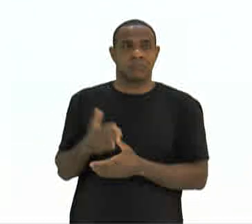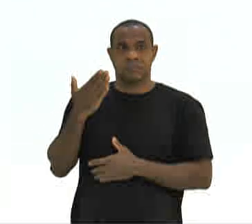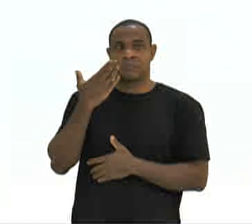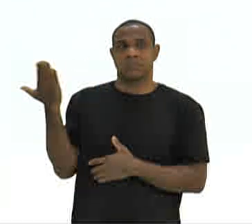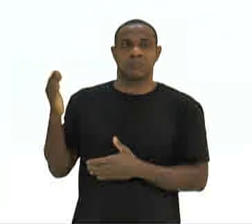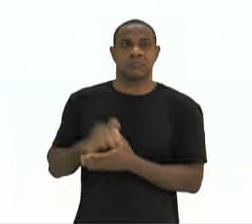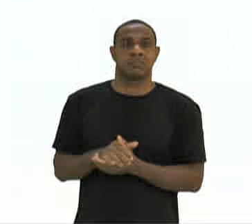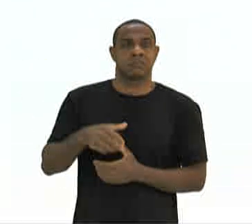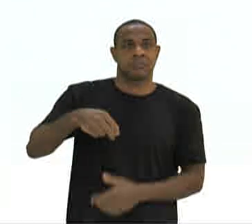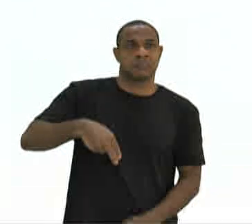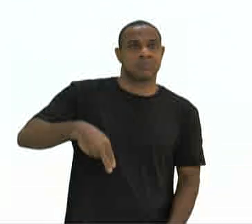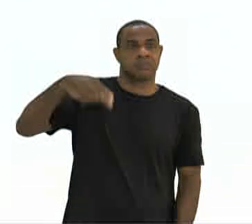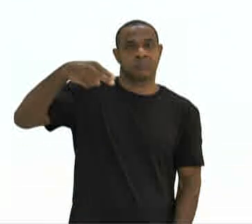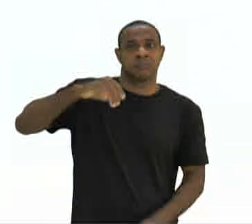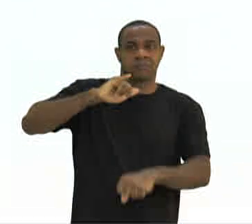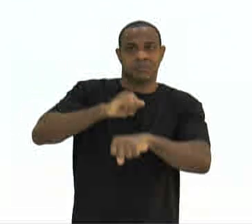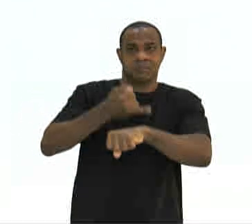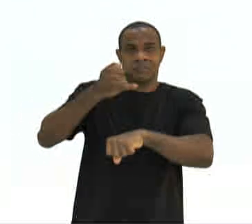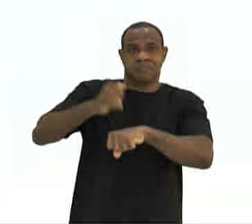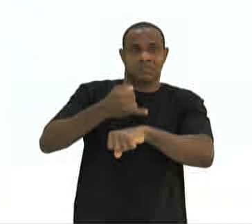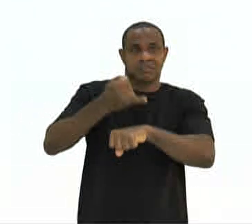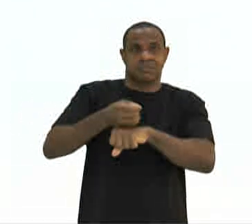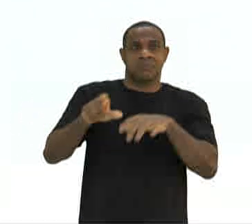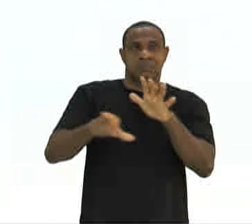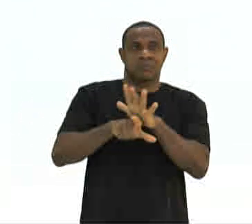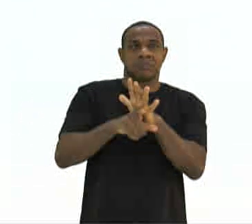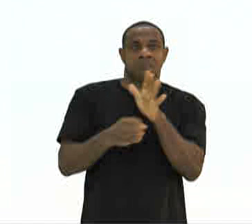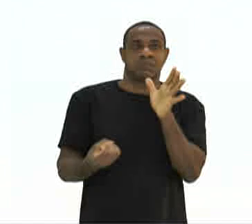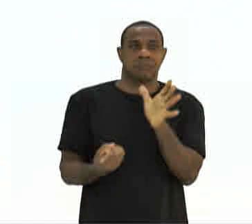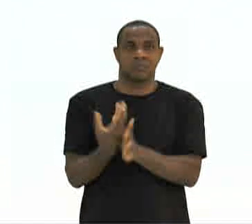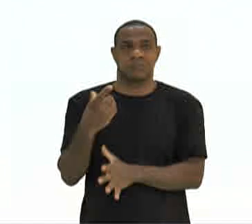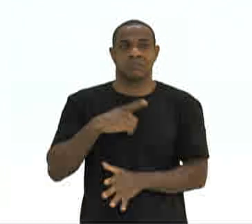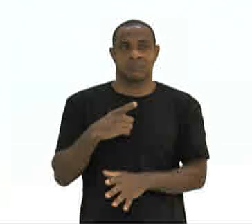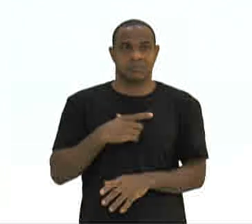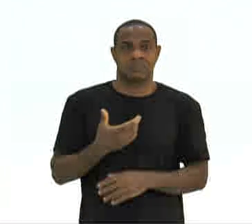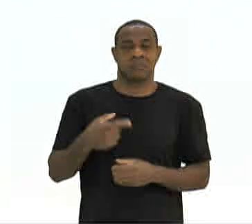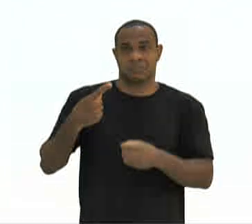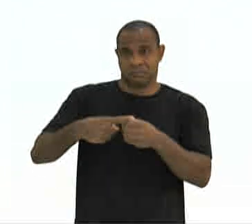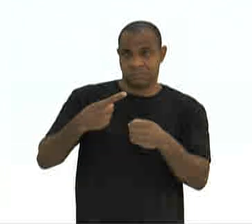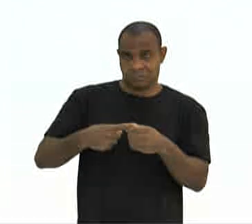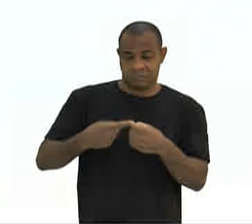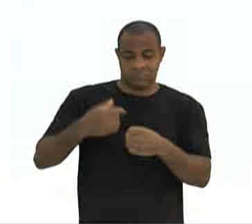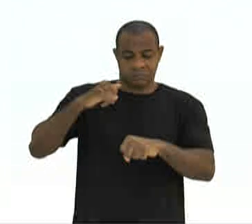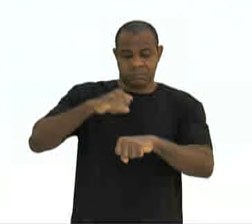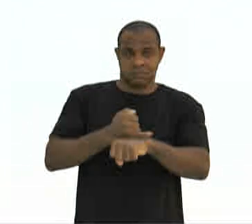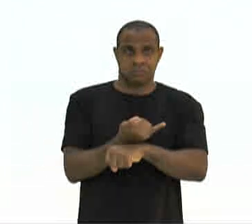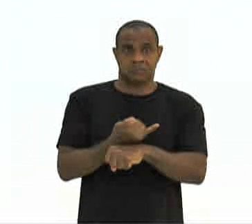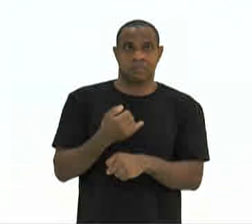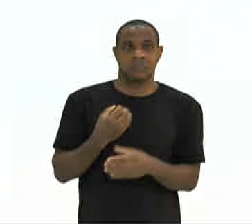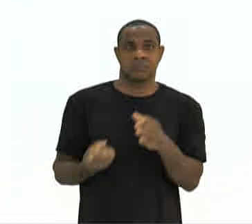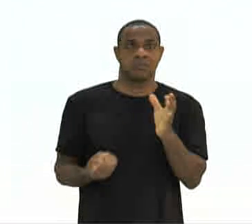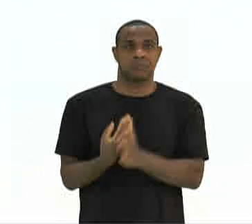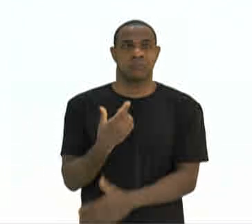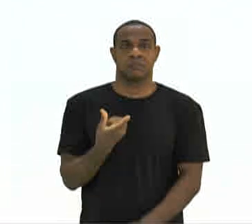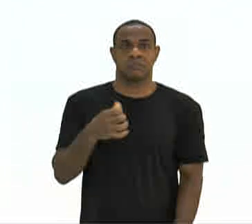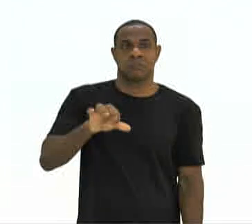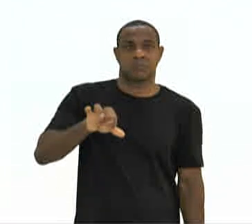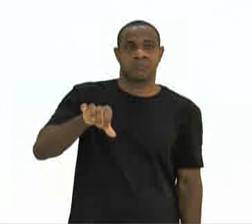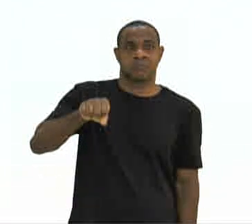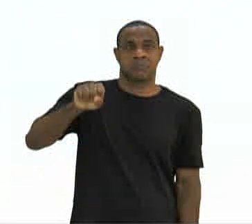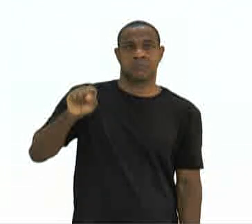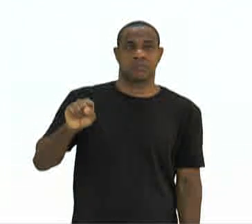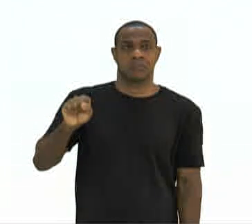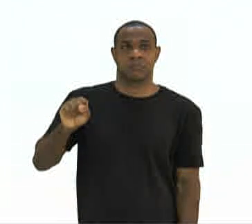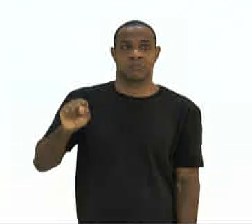norte catarinense, região de Joinville, né, que tem como cidade sede Joinville, ela foi criada em 98, depois